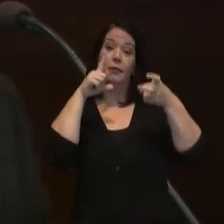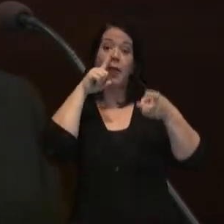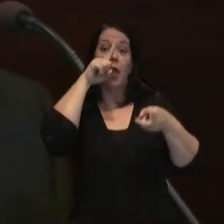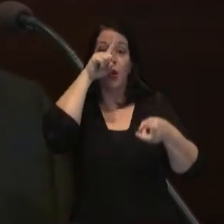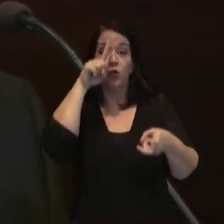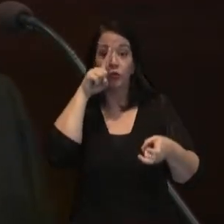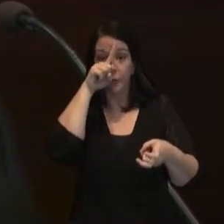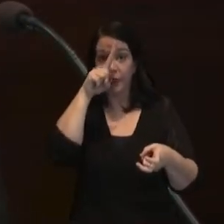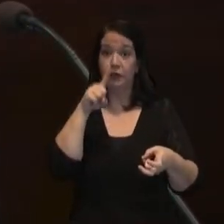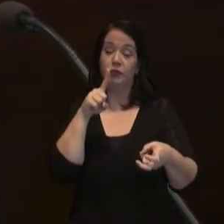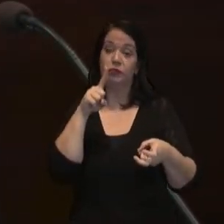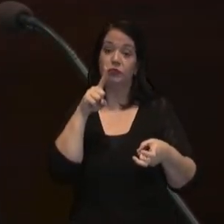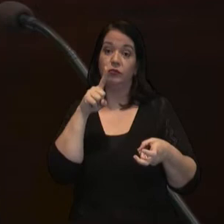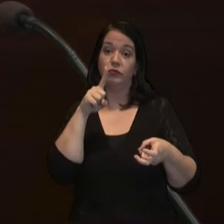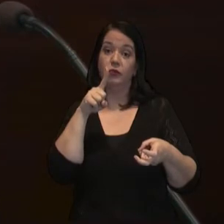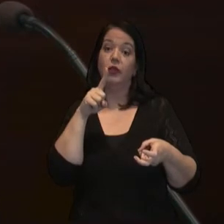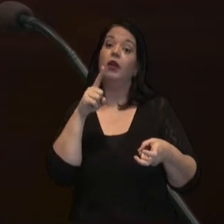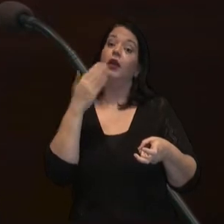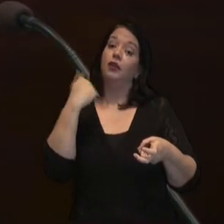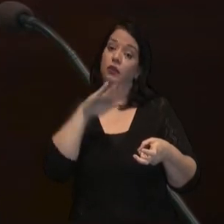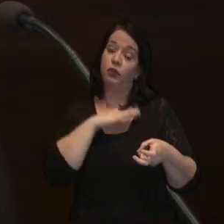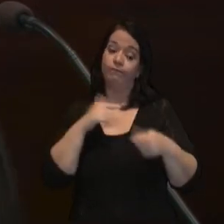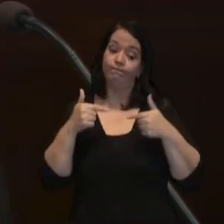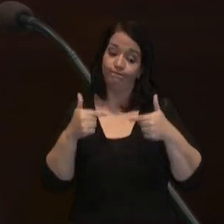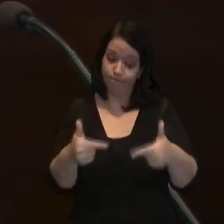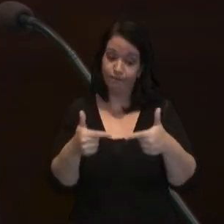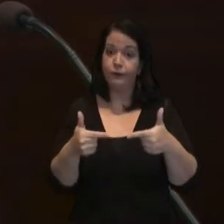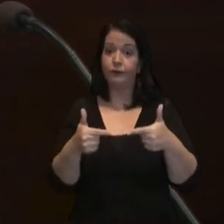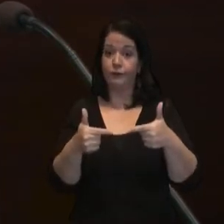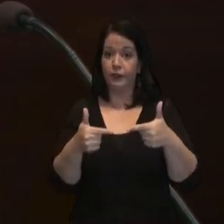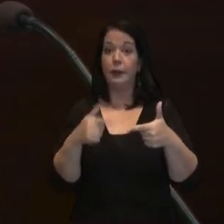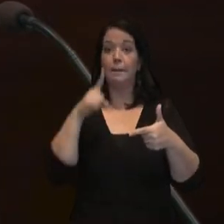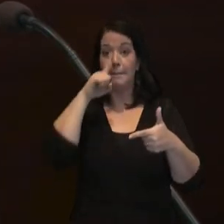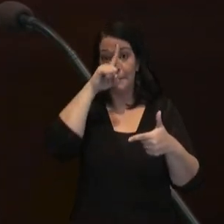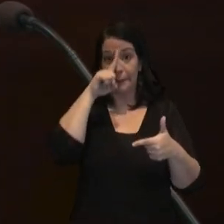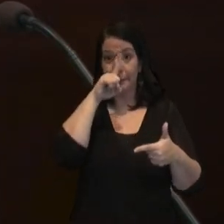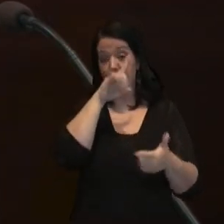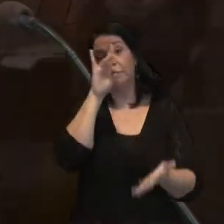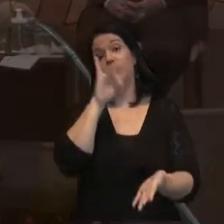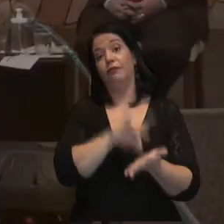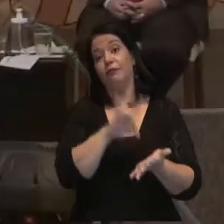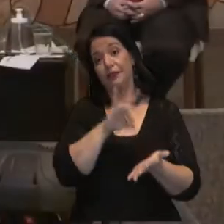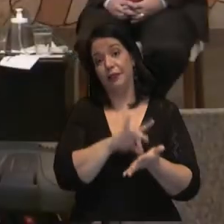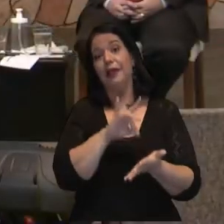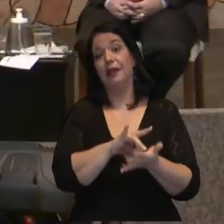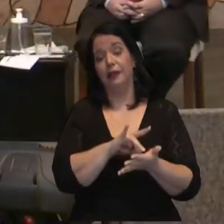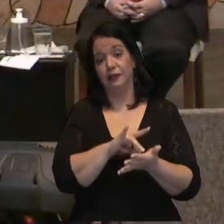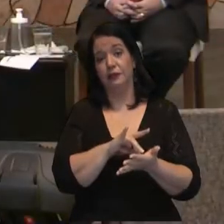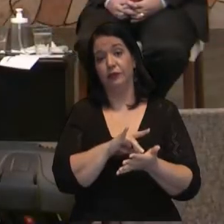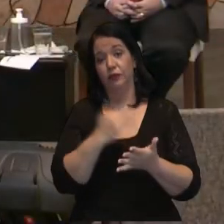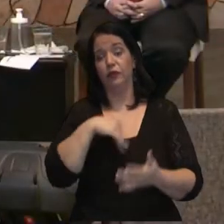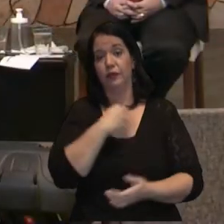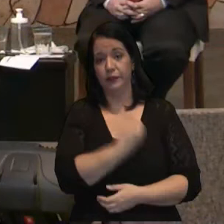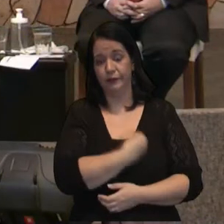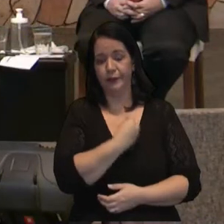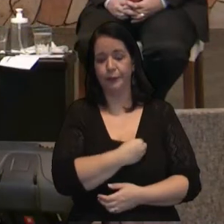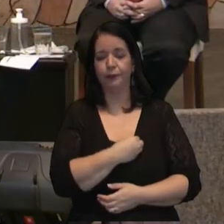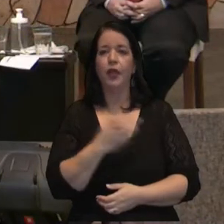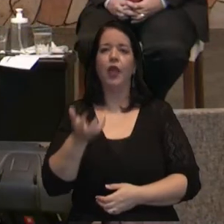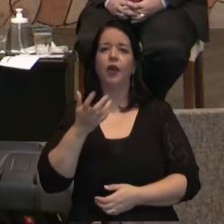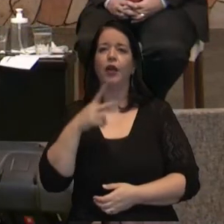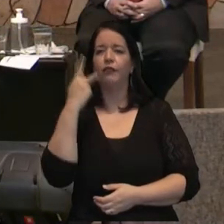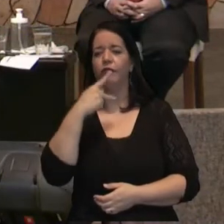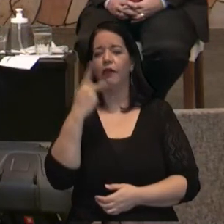quero exemplificar isso com uma experiência minha. Pastor Davi, lá na Barra da Tijuca, no Rio de Janeiro,